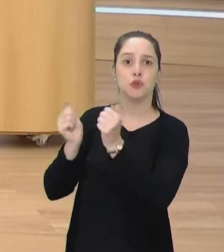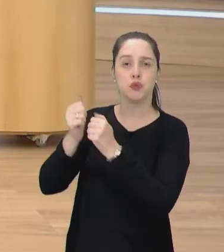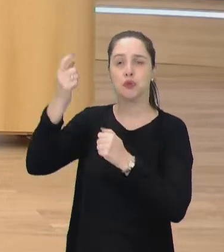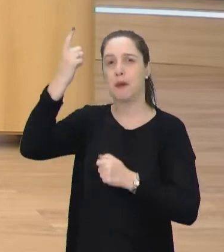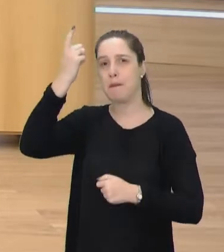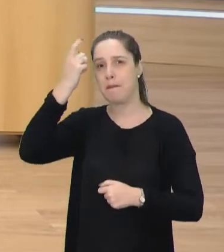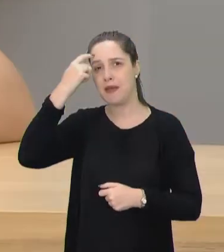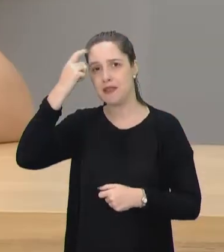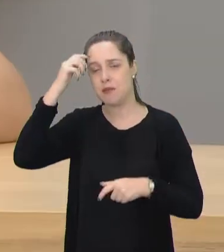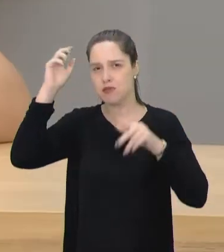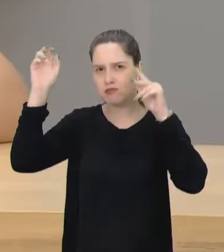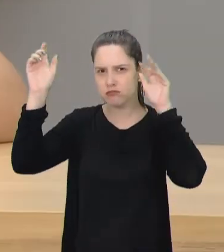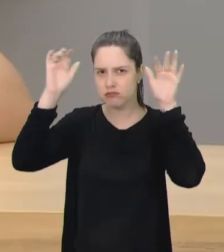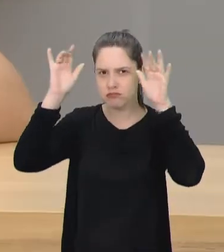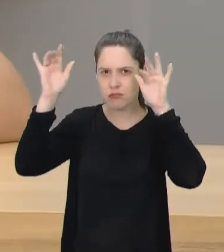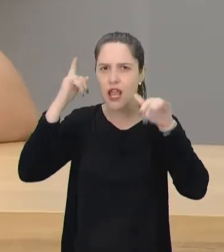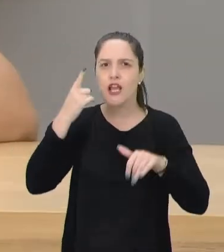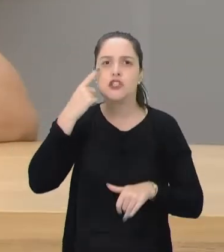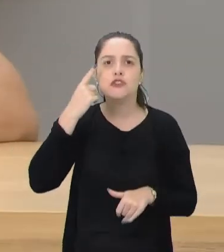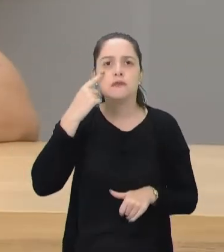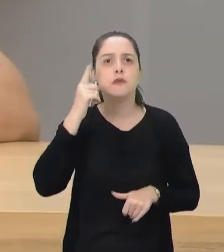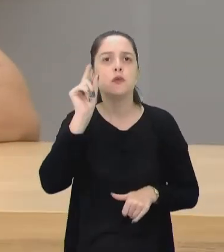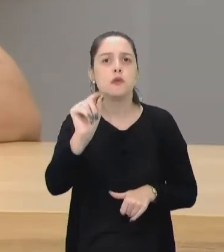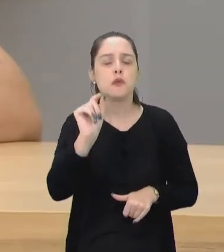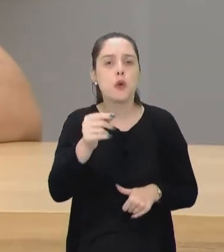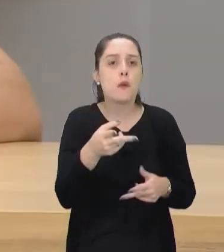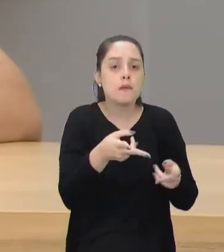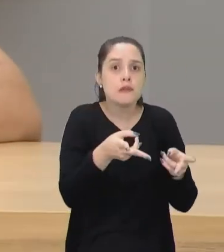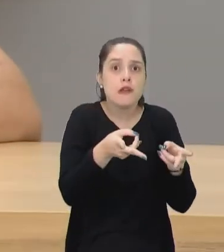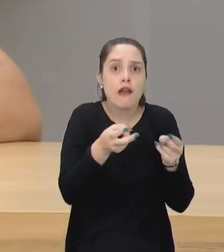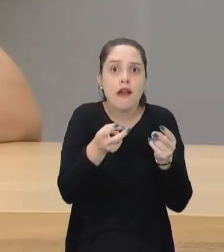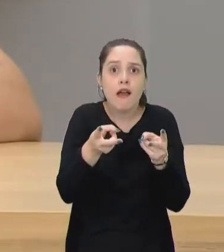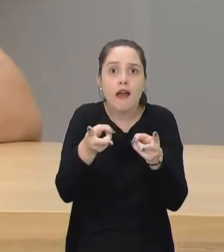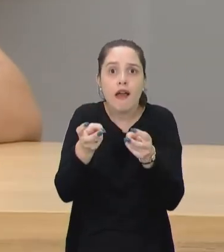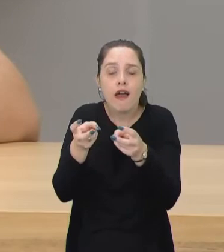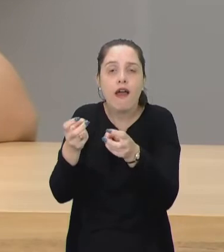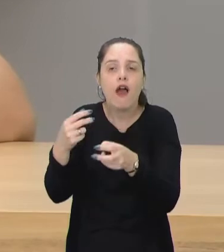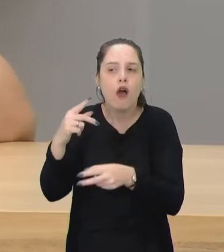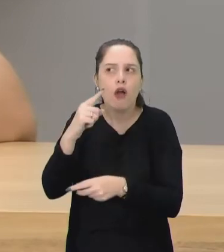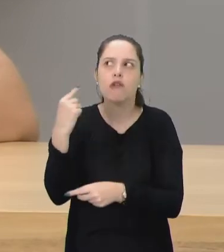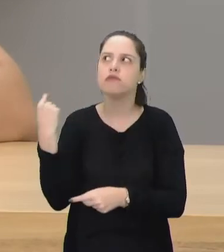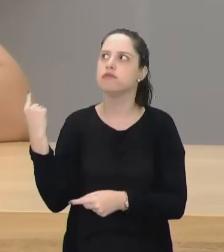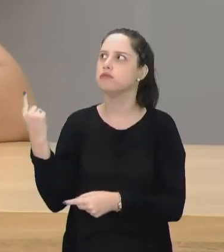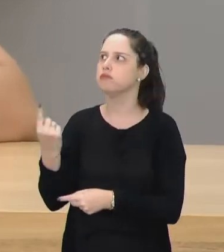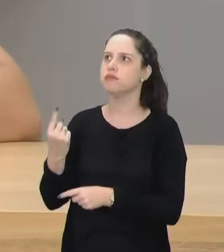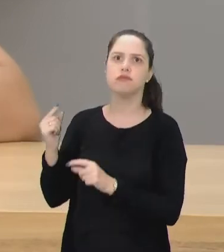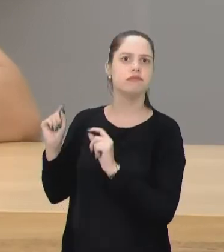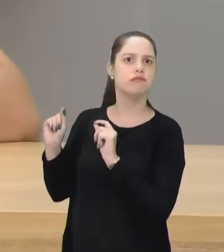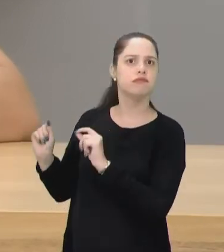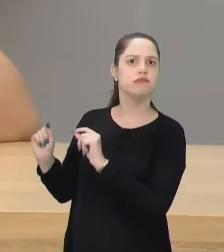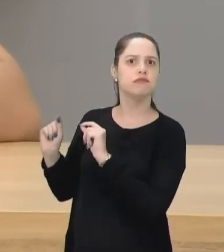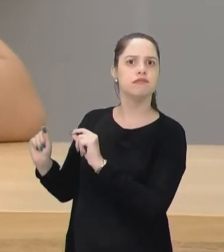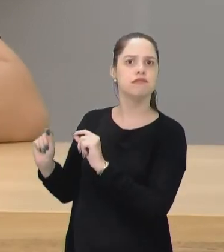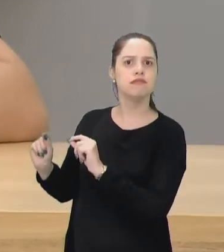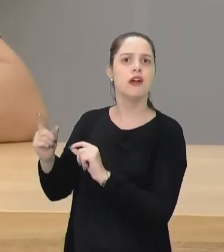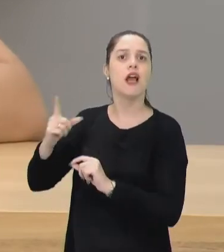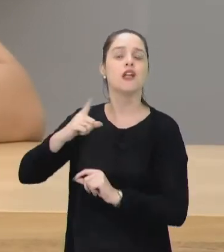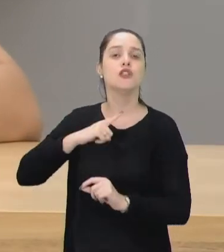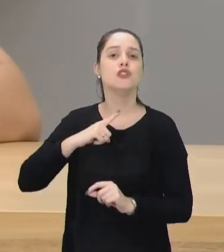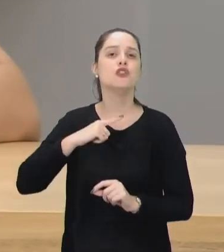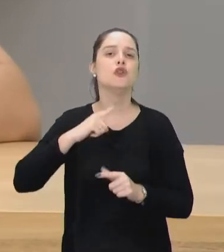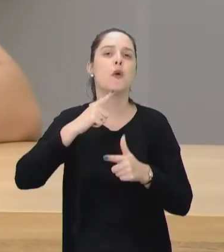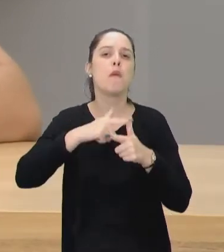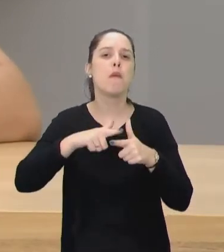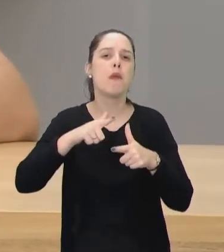do Haxel, a gente viu que ele observou o mundo ao redor dele, ele tinha um problema